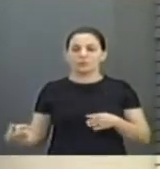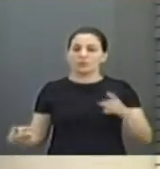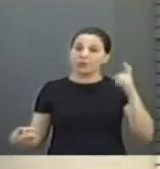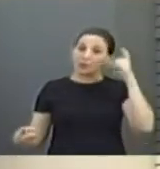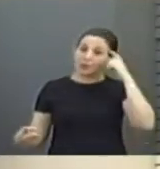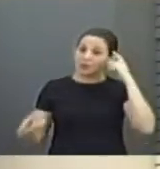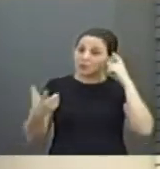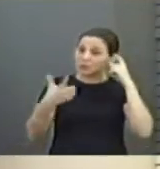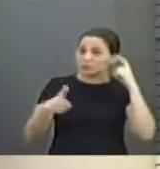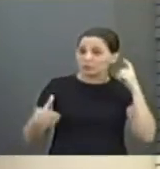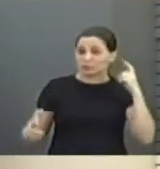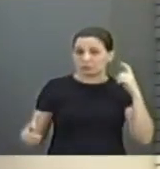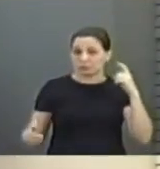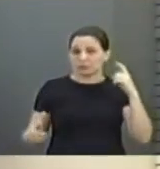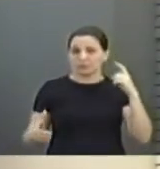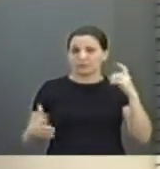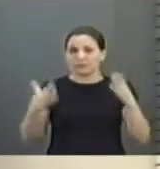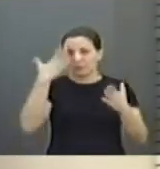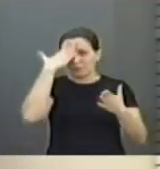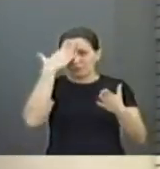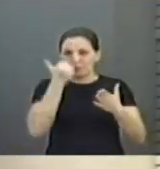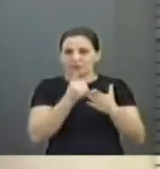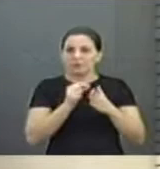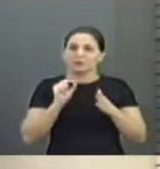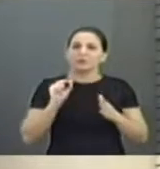Então, eu acredito o seguinte,